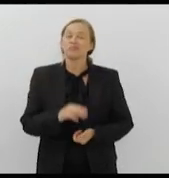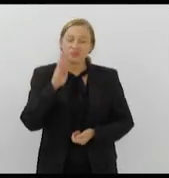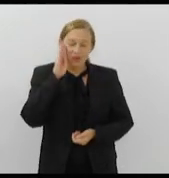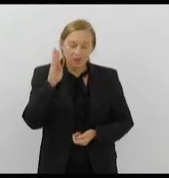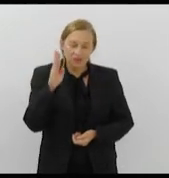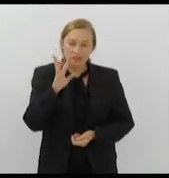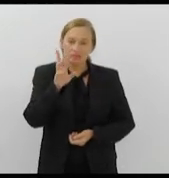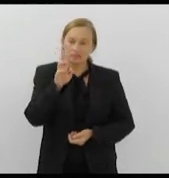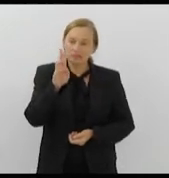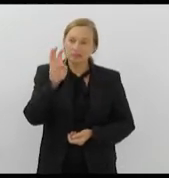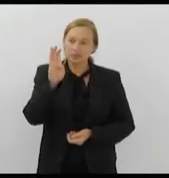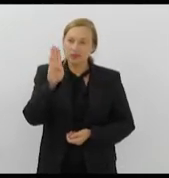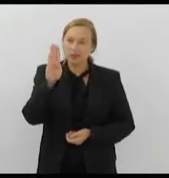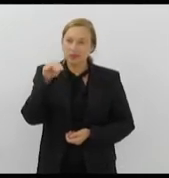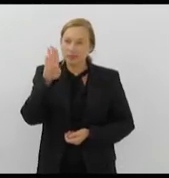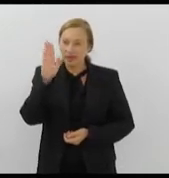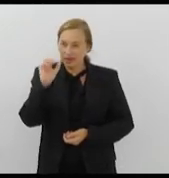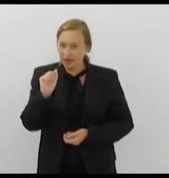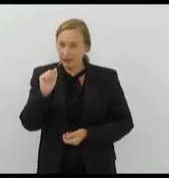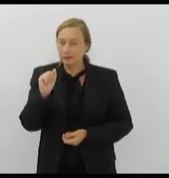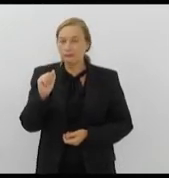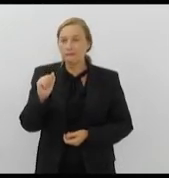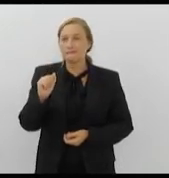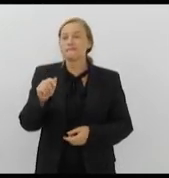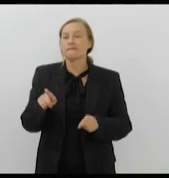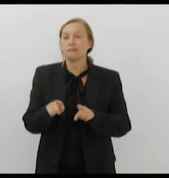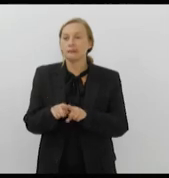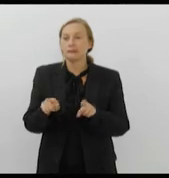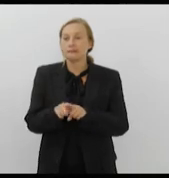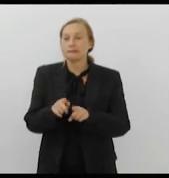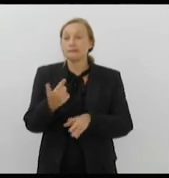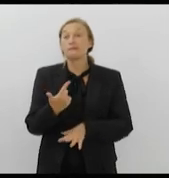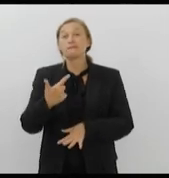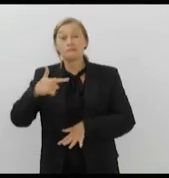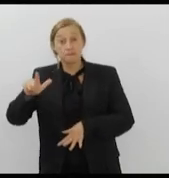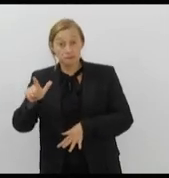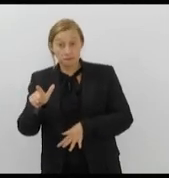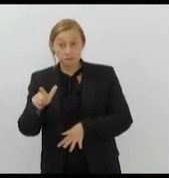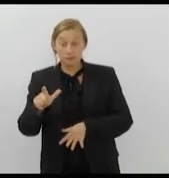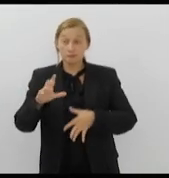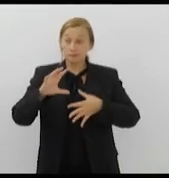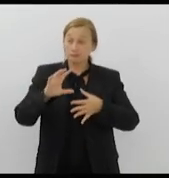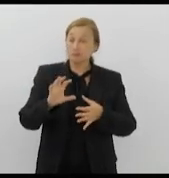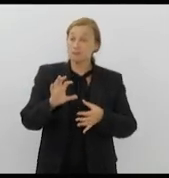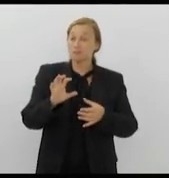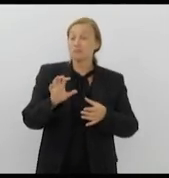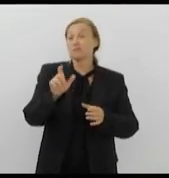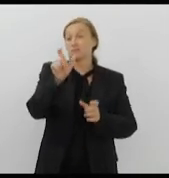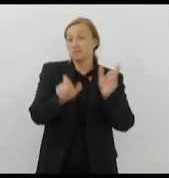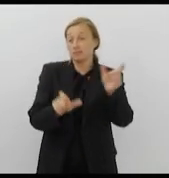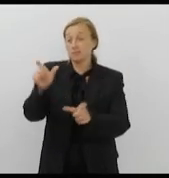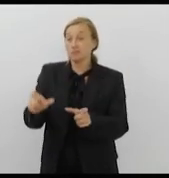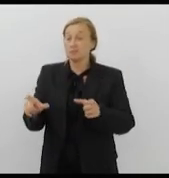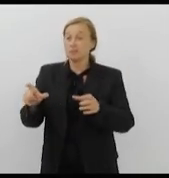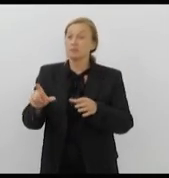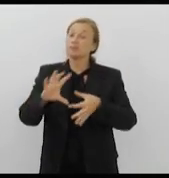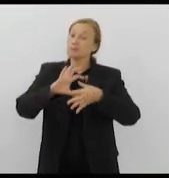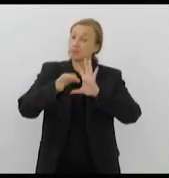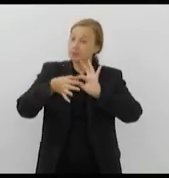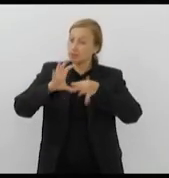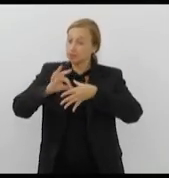principalmente a Rebeca de Andrade, mas todos os nossos atletas, que estão com maior dignidade